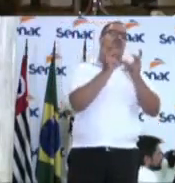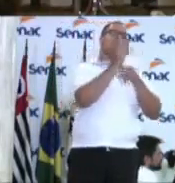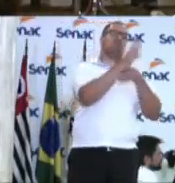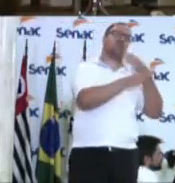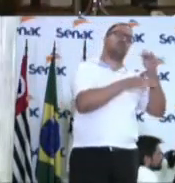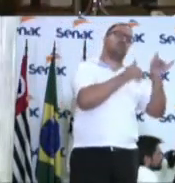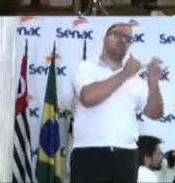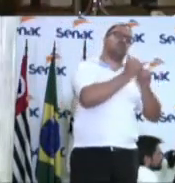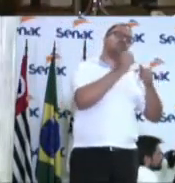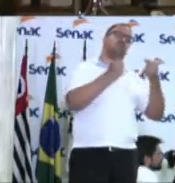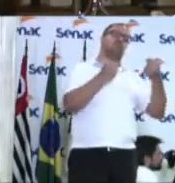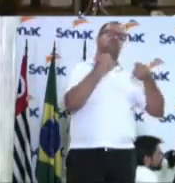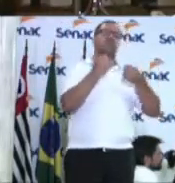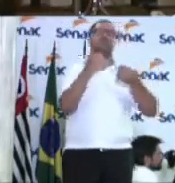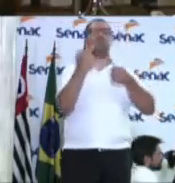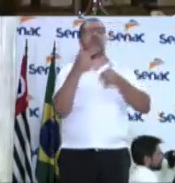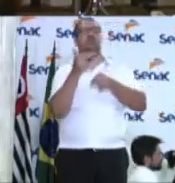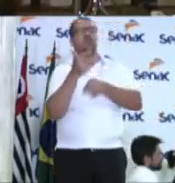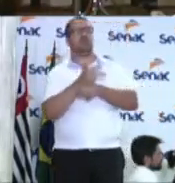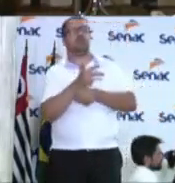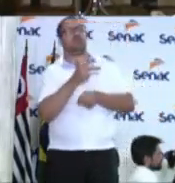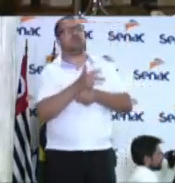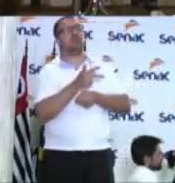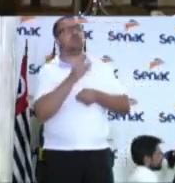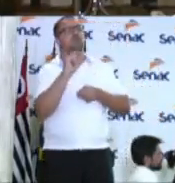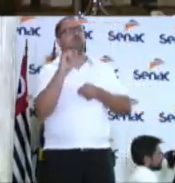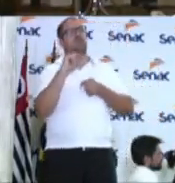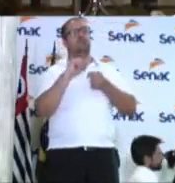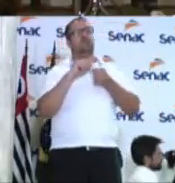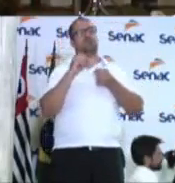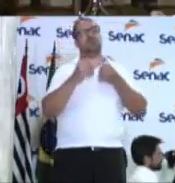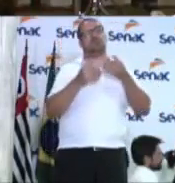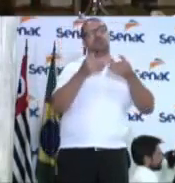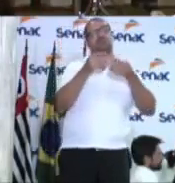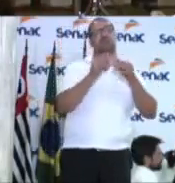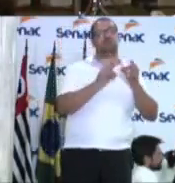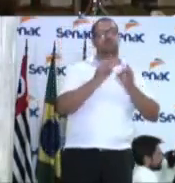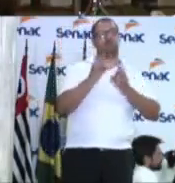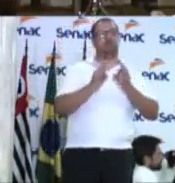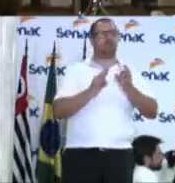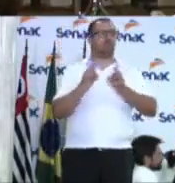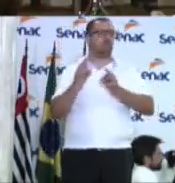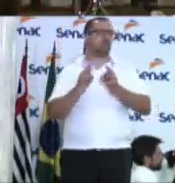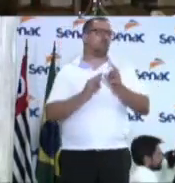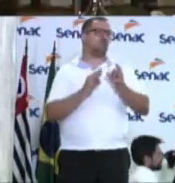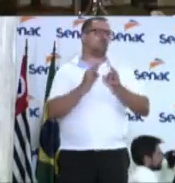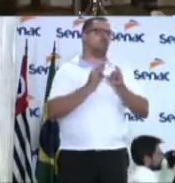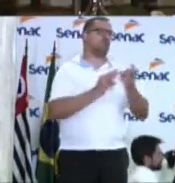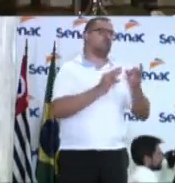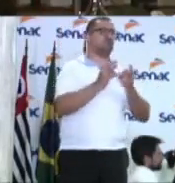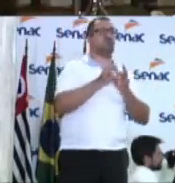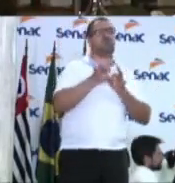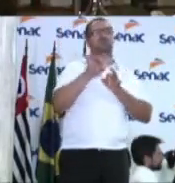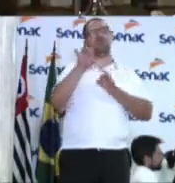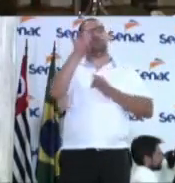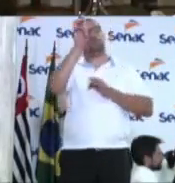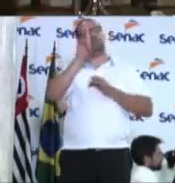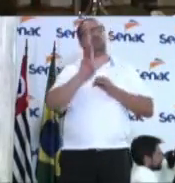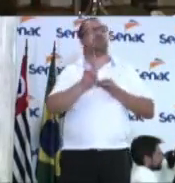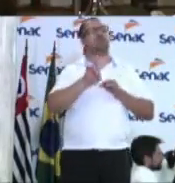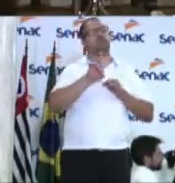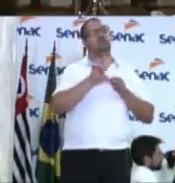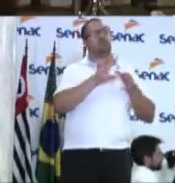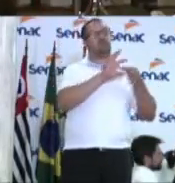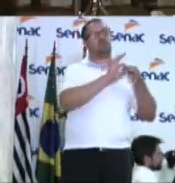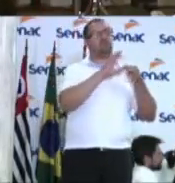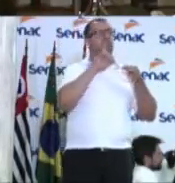cinema, só onde foi exibido, né? Aquele projeto, por exemplo, foi um projeto, independente de só ter diretor hollywoodiano